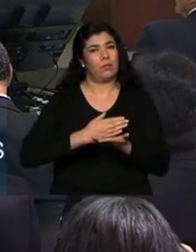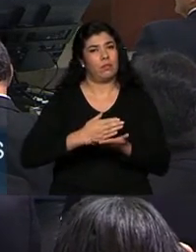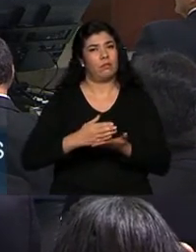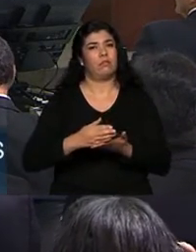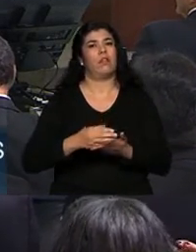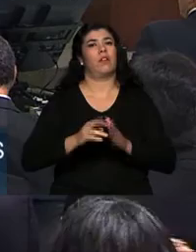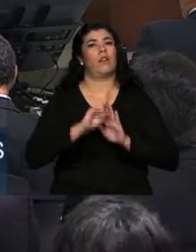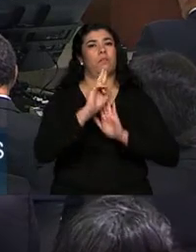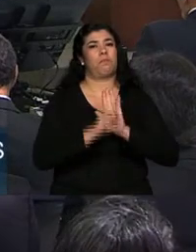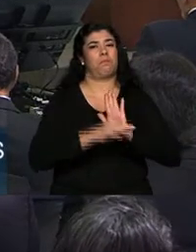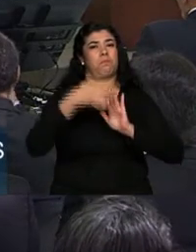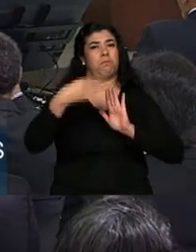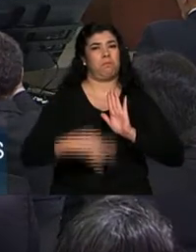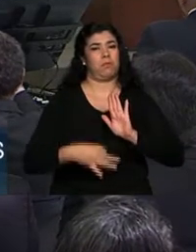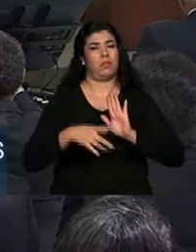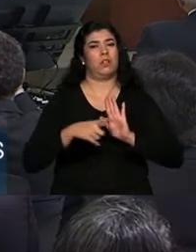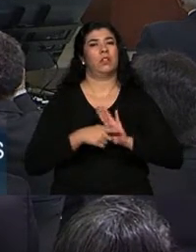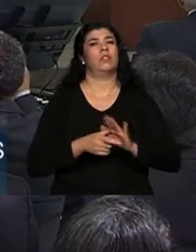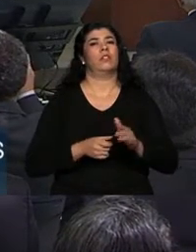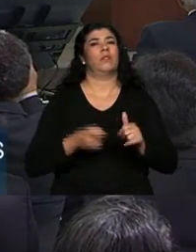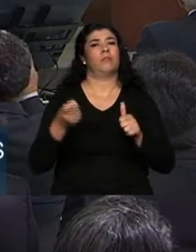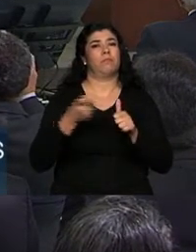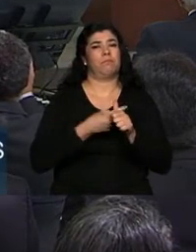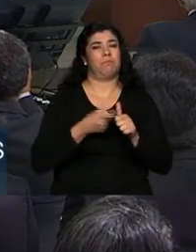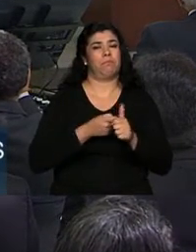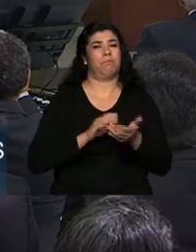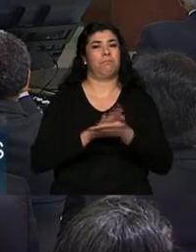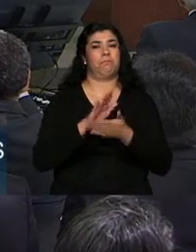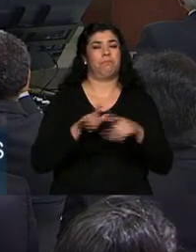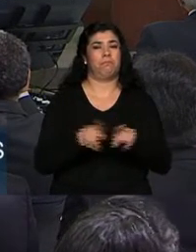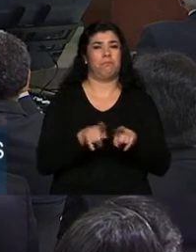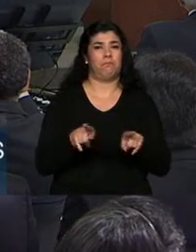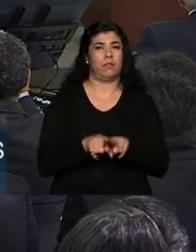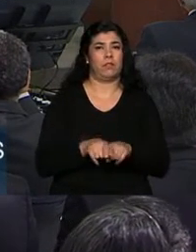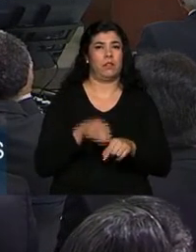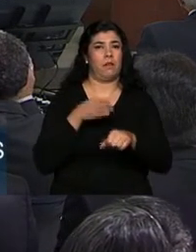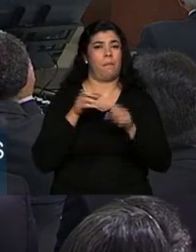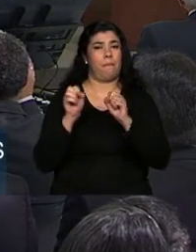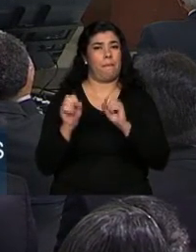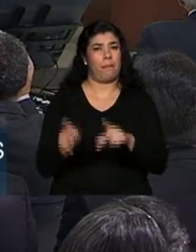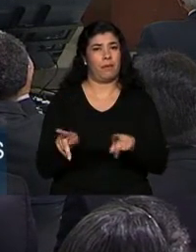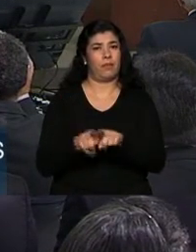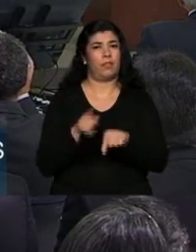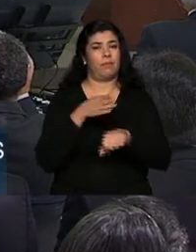direito à aposentadoria e acesso ao crédito. É um círculo